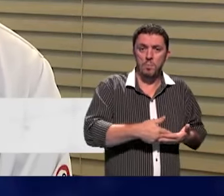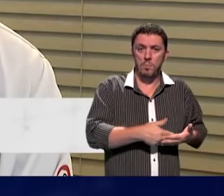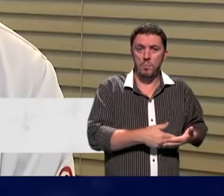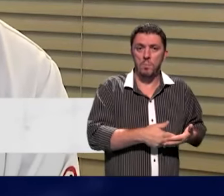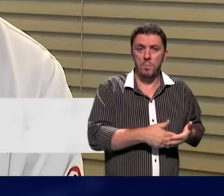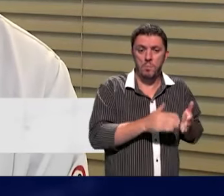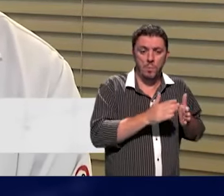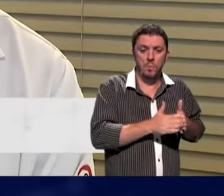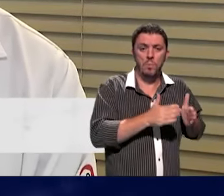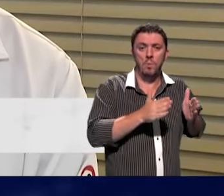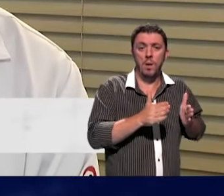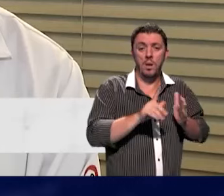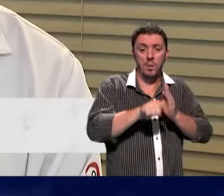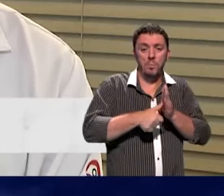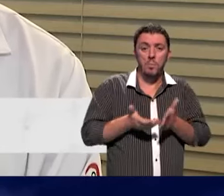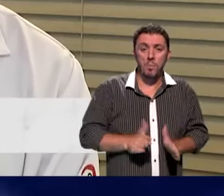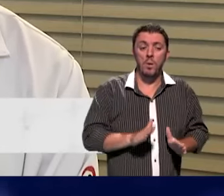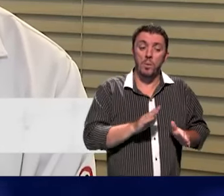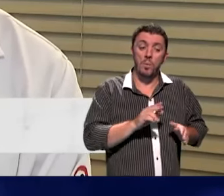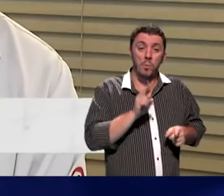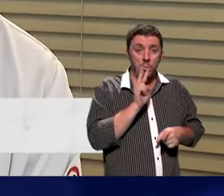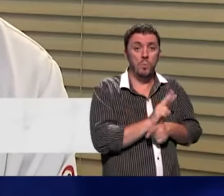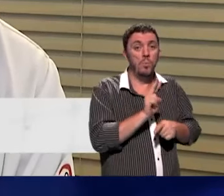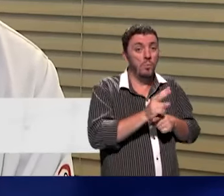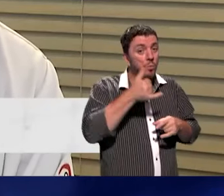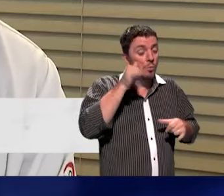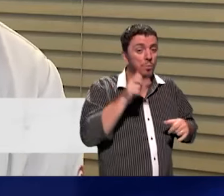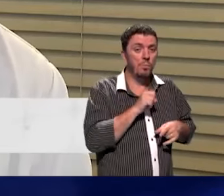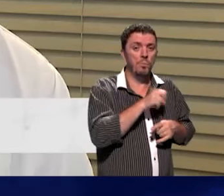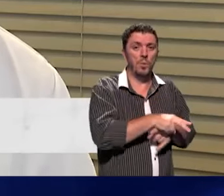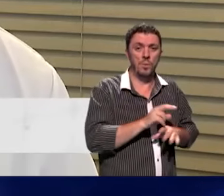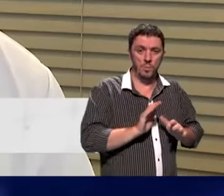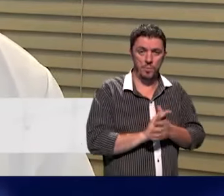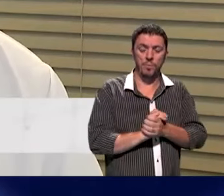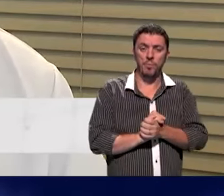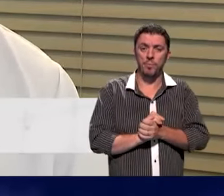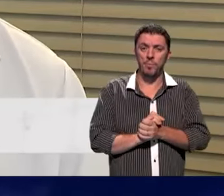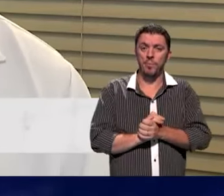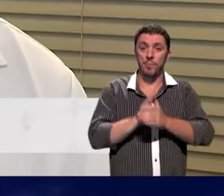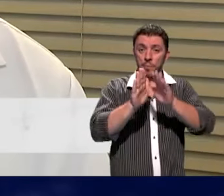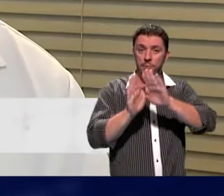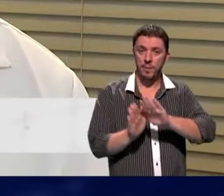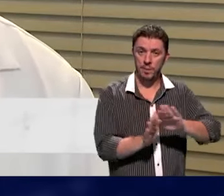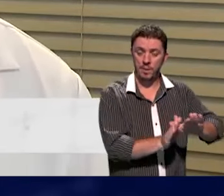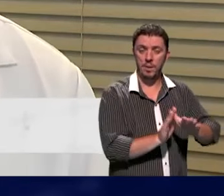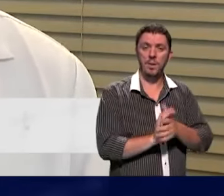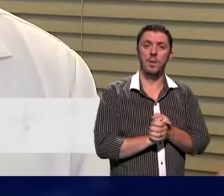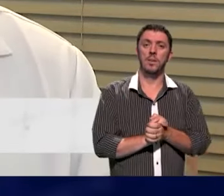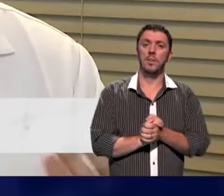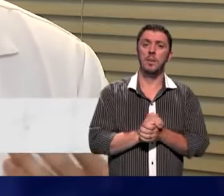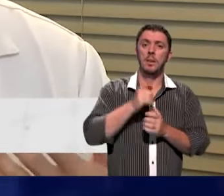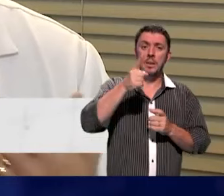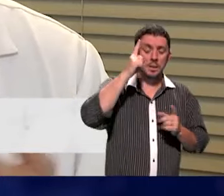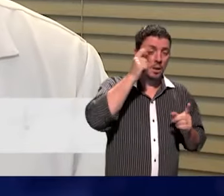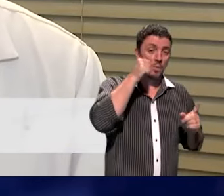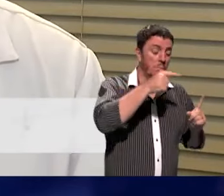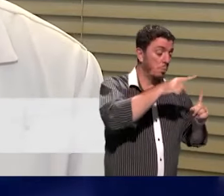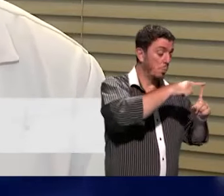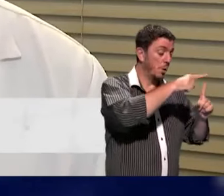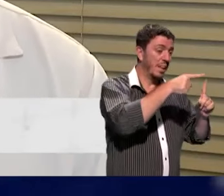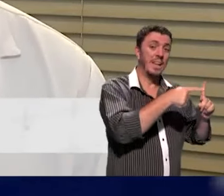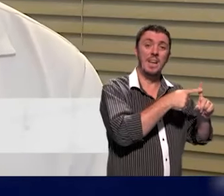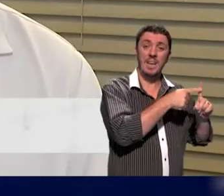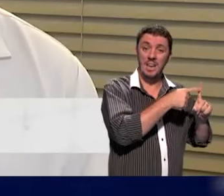durante o período pós-parto né agora se você imaginar né que uma gestante evoluir o realmente o